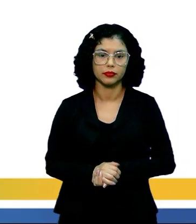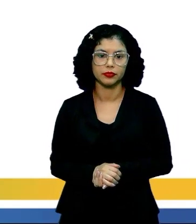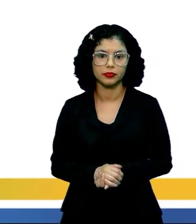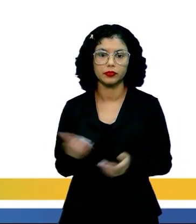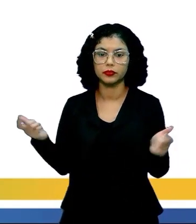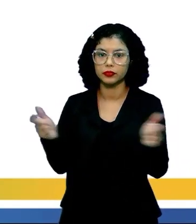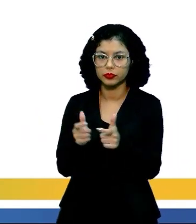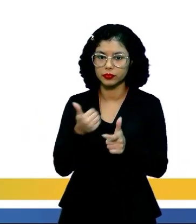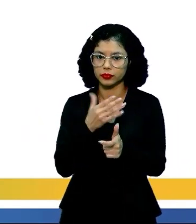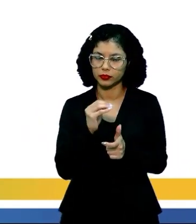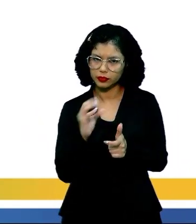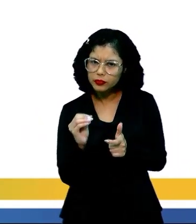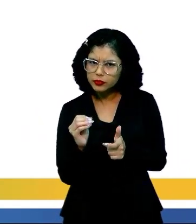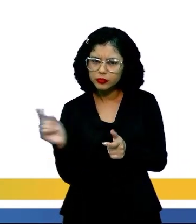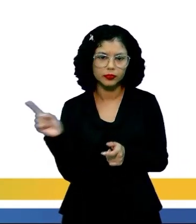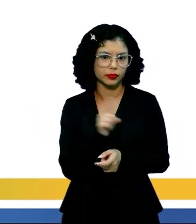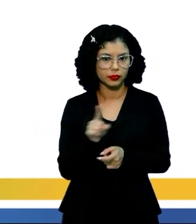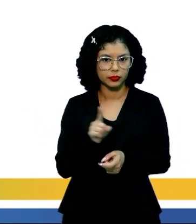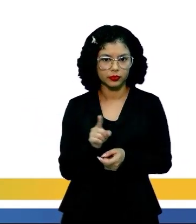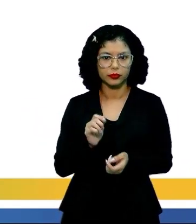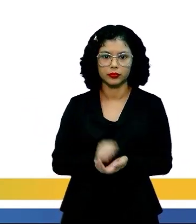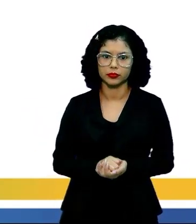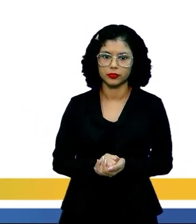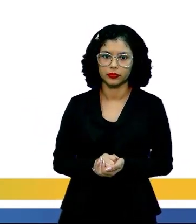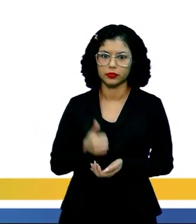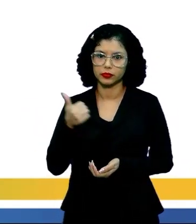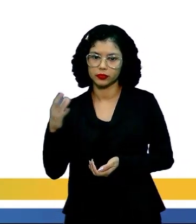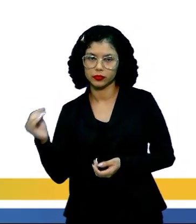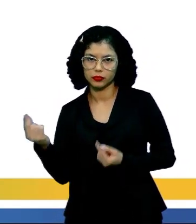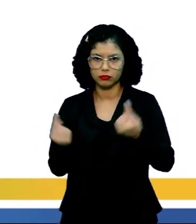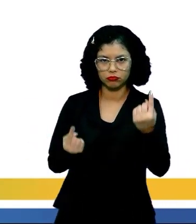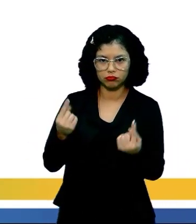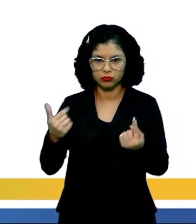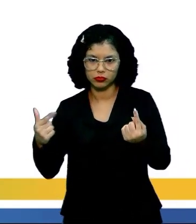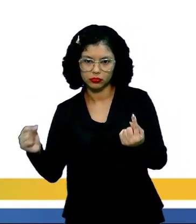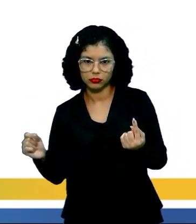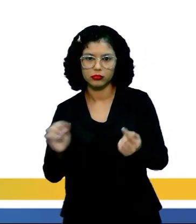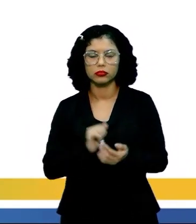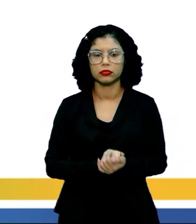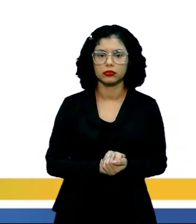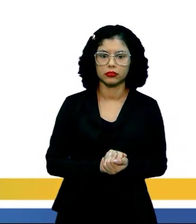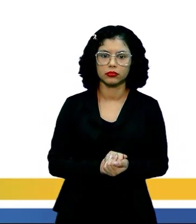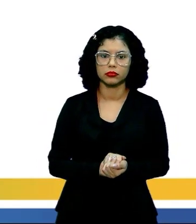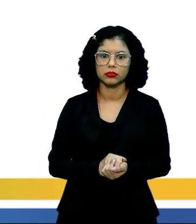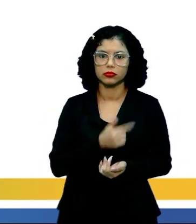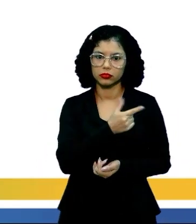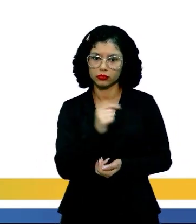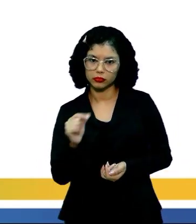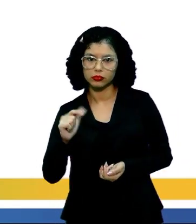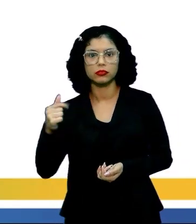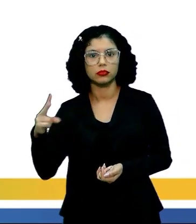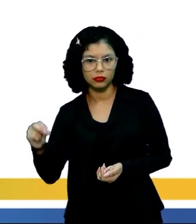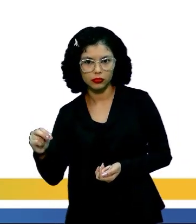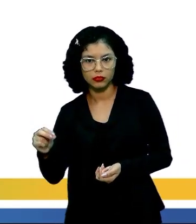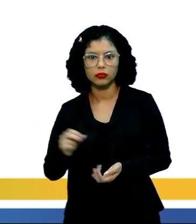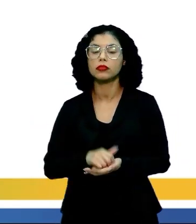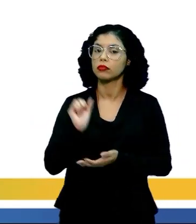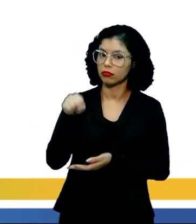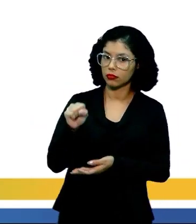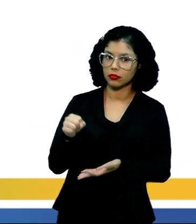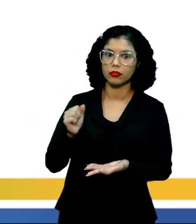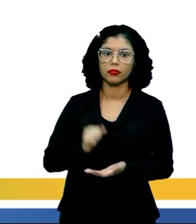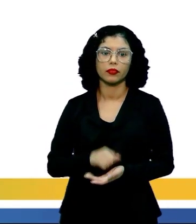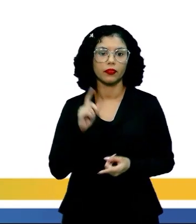Foi menor do que 100? Não. Estava entre 100 e 200? Não. Estava entre 200 e 250?